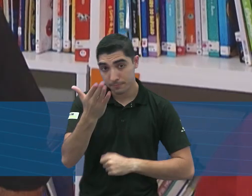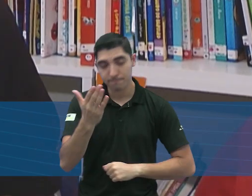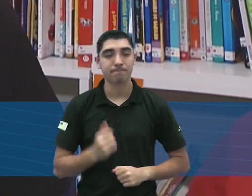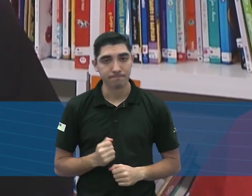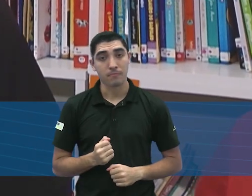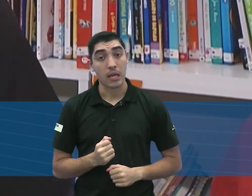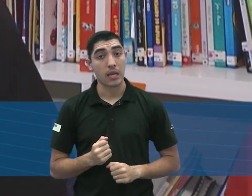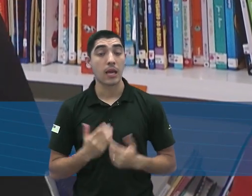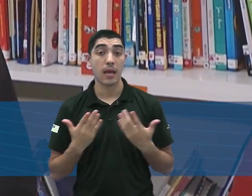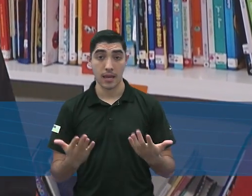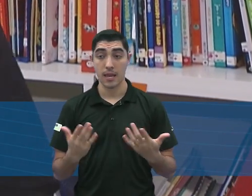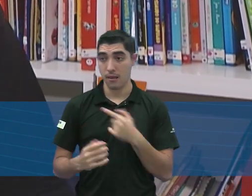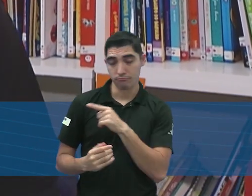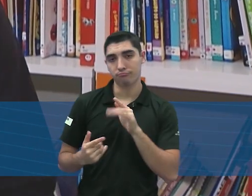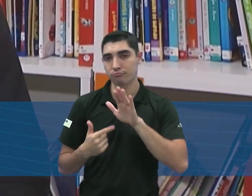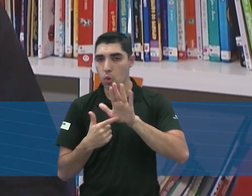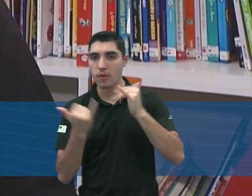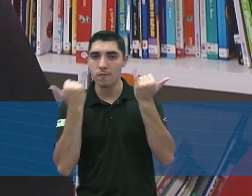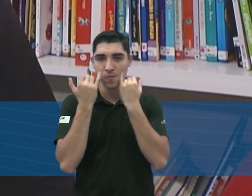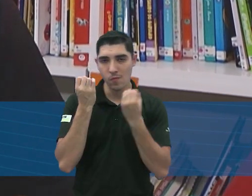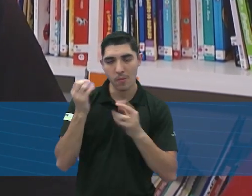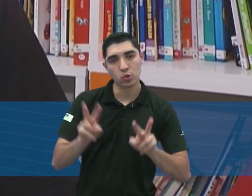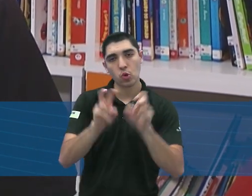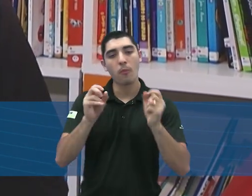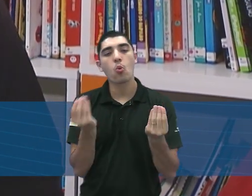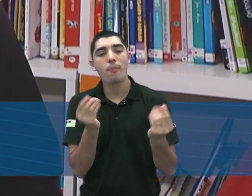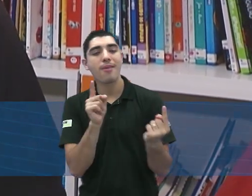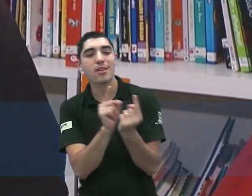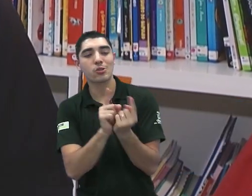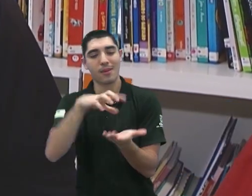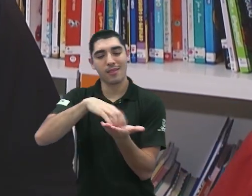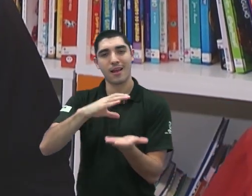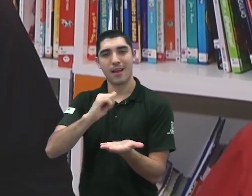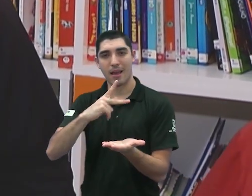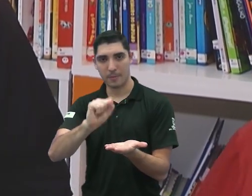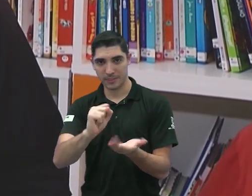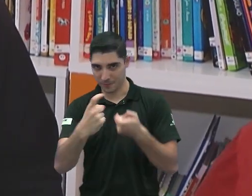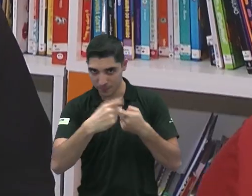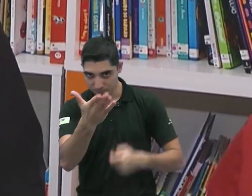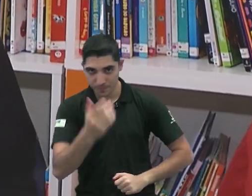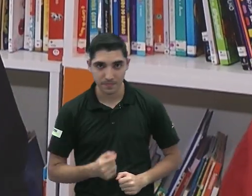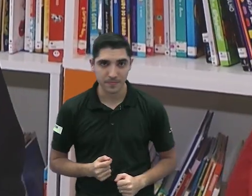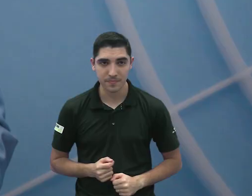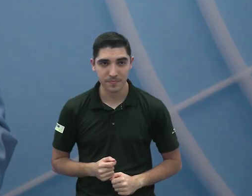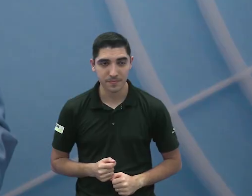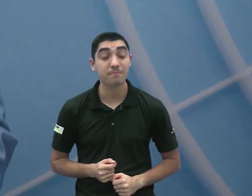você no estúdio, Rafael, mais as informações aqui sobre o atendimento no CAPS em São José dos Campos. Volto com